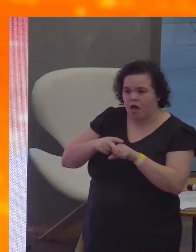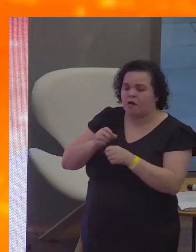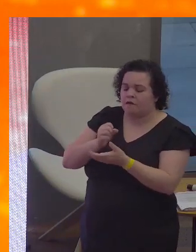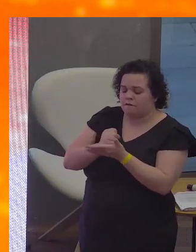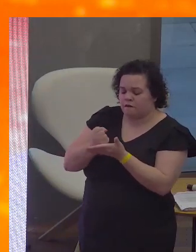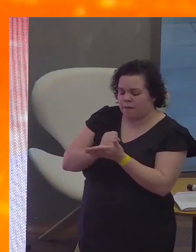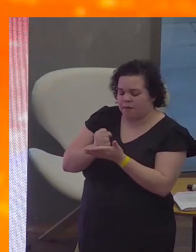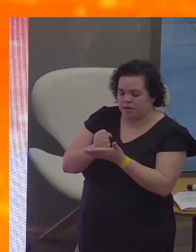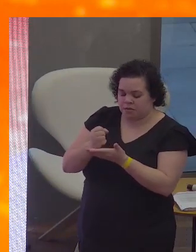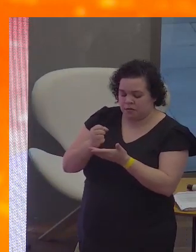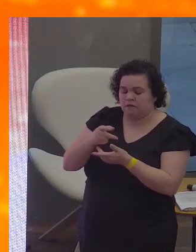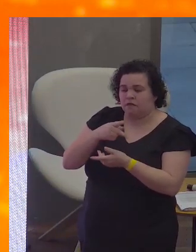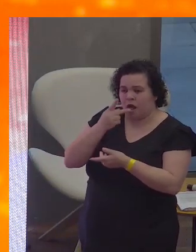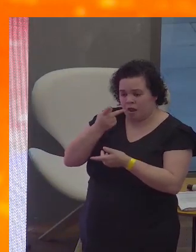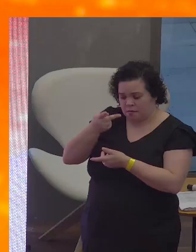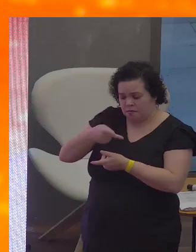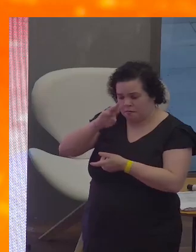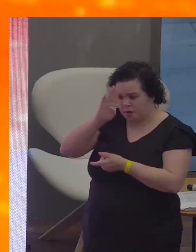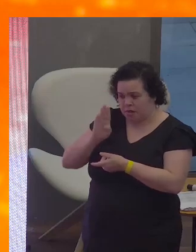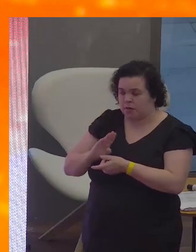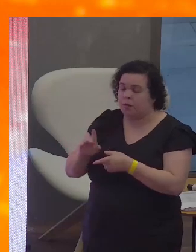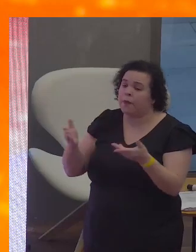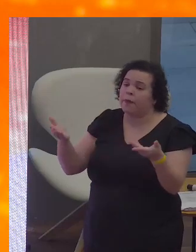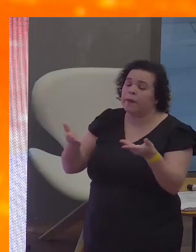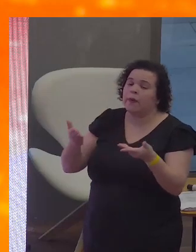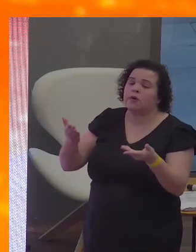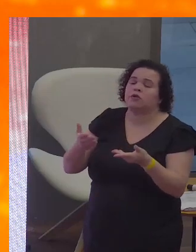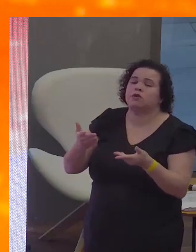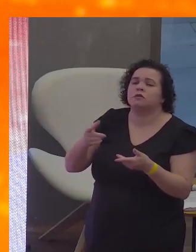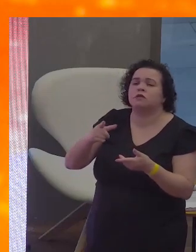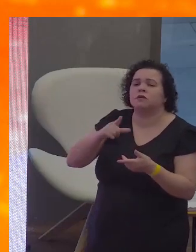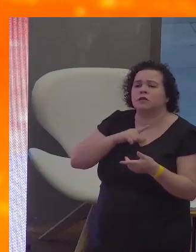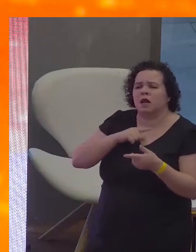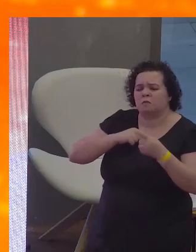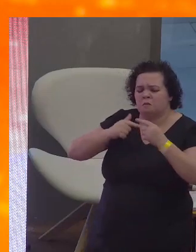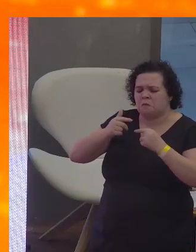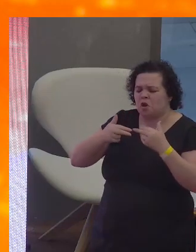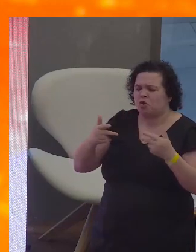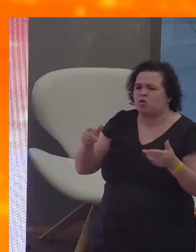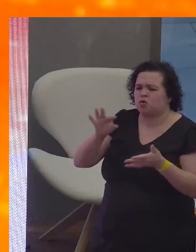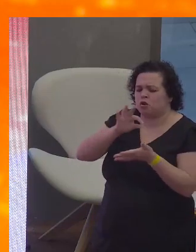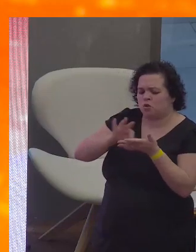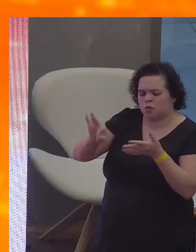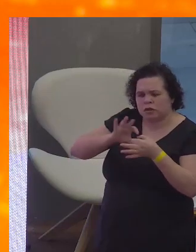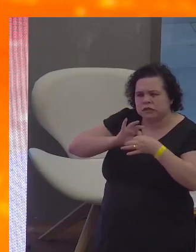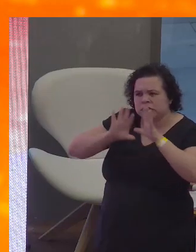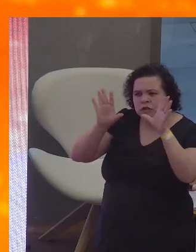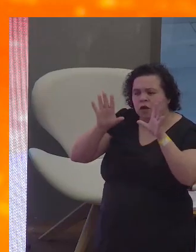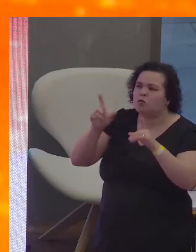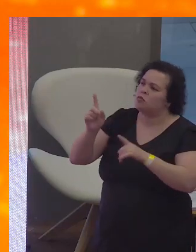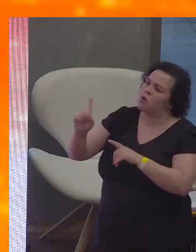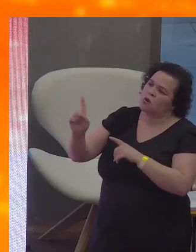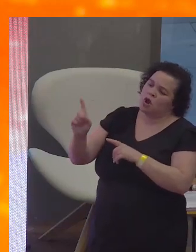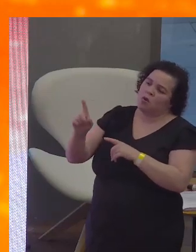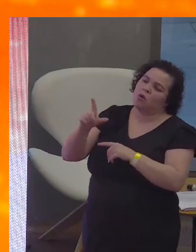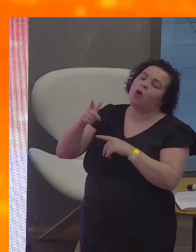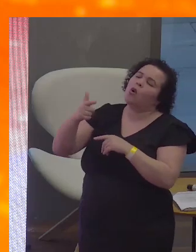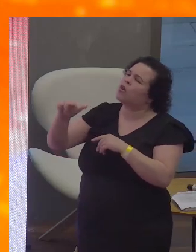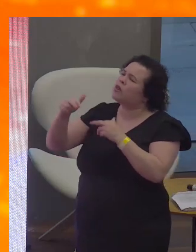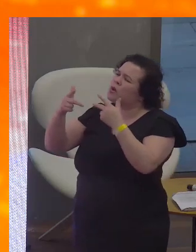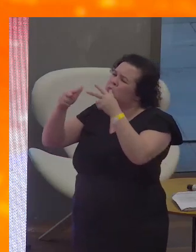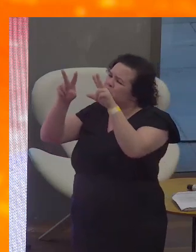magistrais no Brasil também, hoje elas têm linhas de produtos, com autorização ou não, isso é uma outra questão que tem que ser